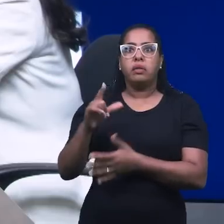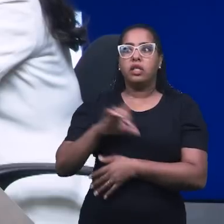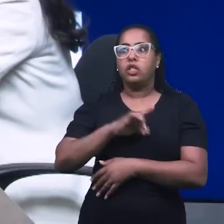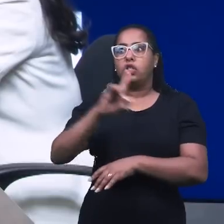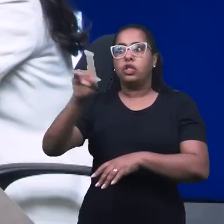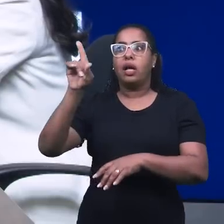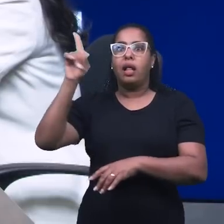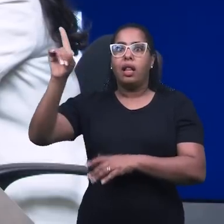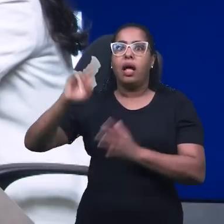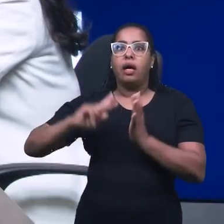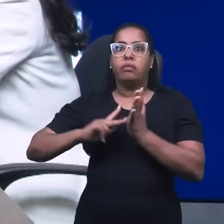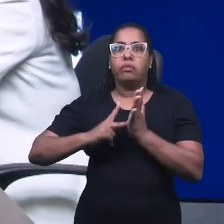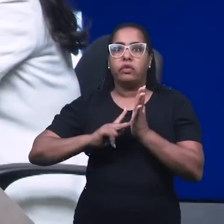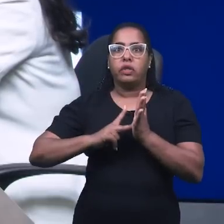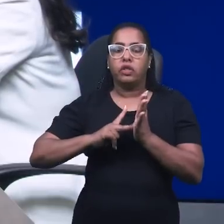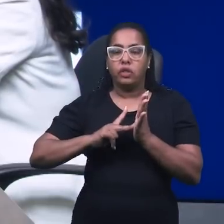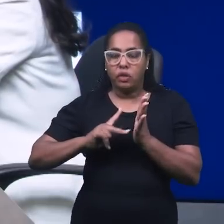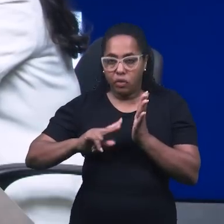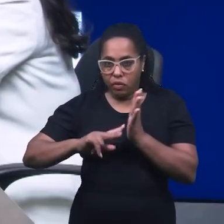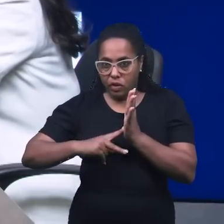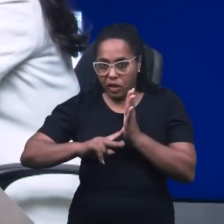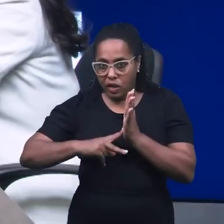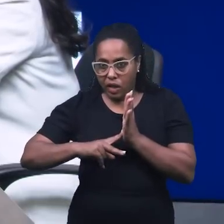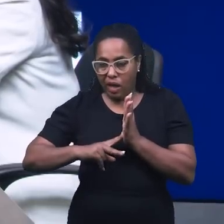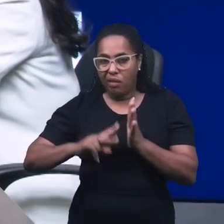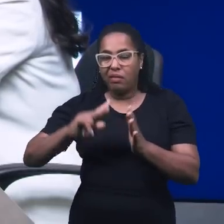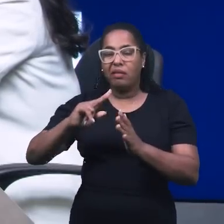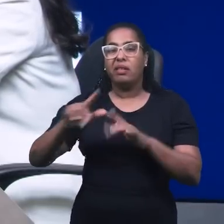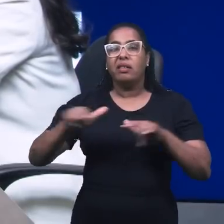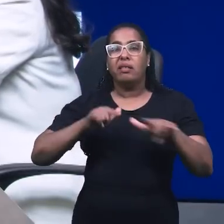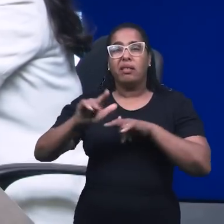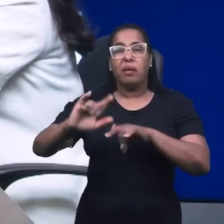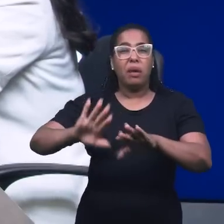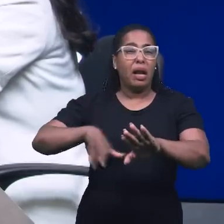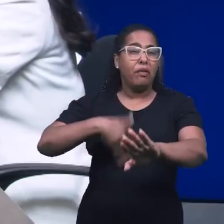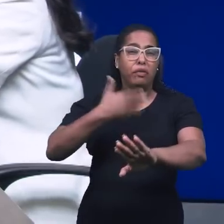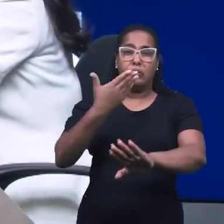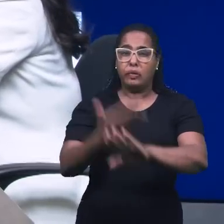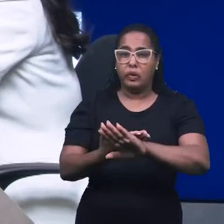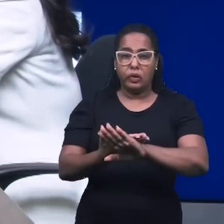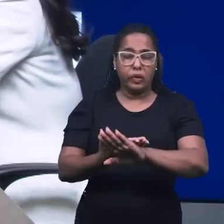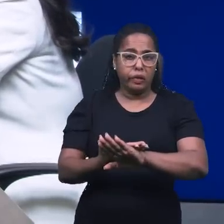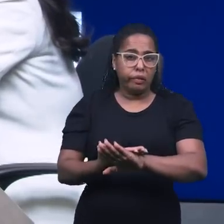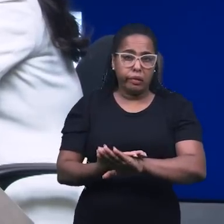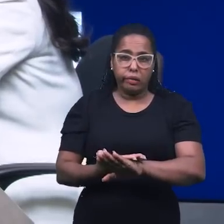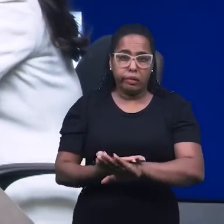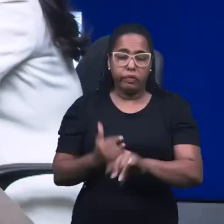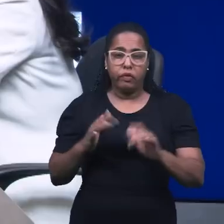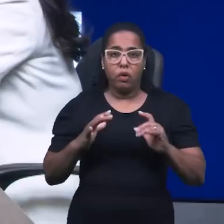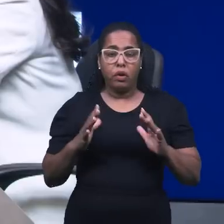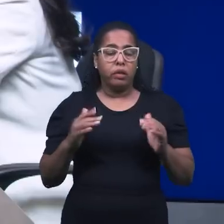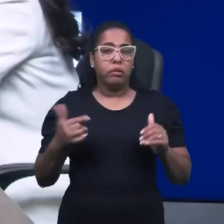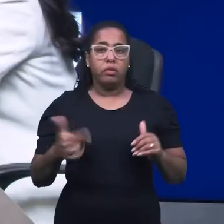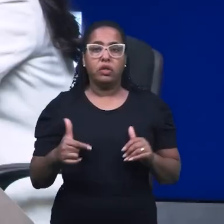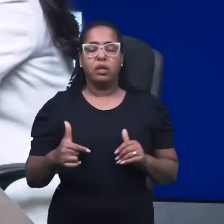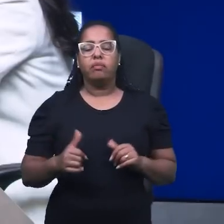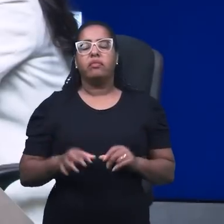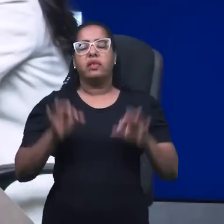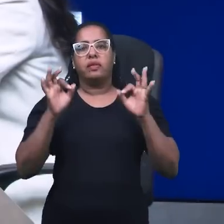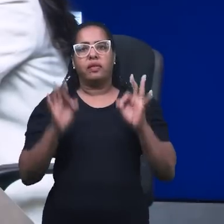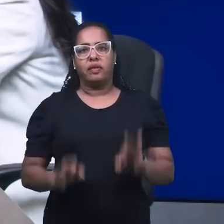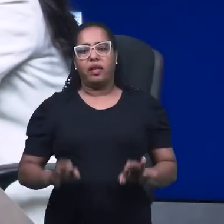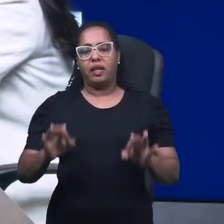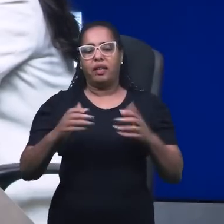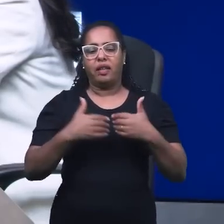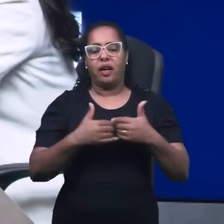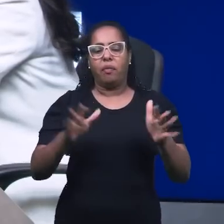o dia inteiro, com uma sobrecarga, né? E eu tive certeza que aquela era uma porta que o Senhor já tinha